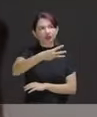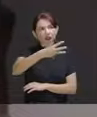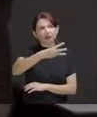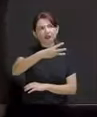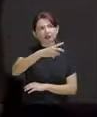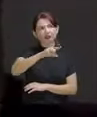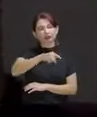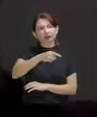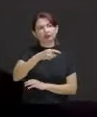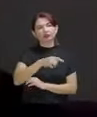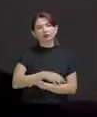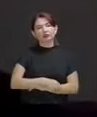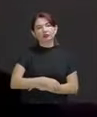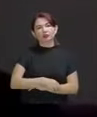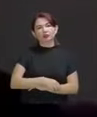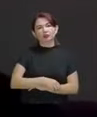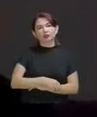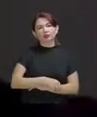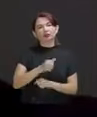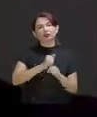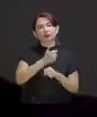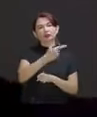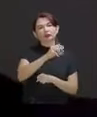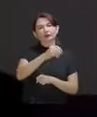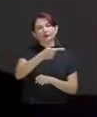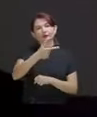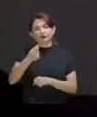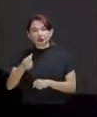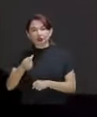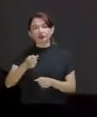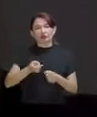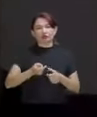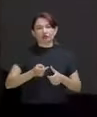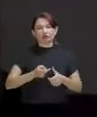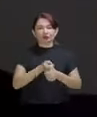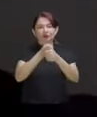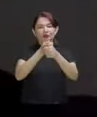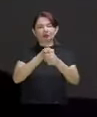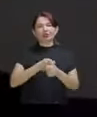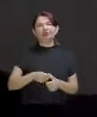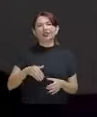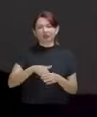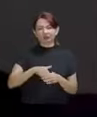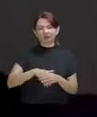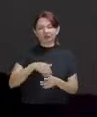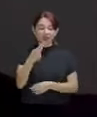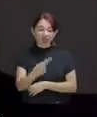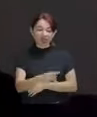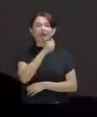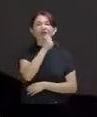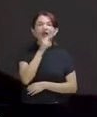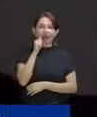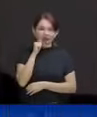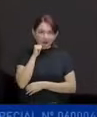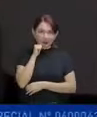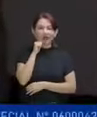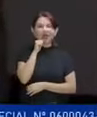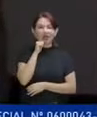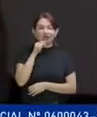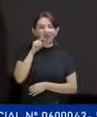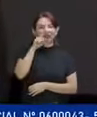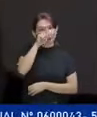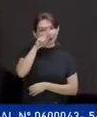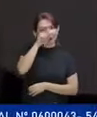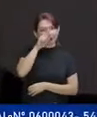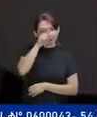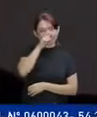23.633, de 19 de novembro de 2020, que suspendeu as eleições em Macapá em razão do risco à